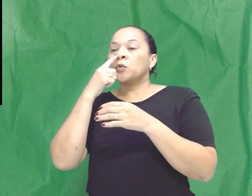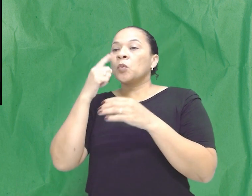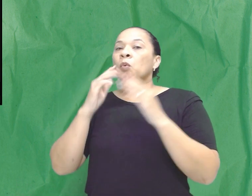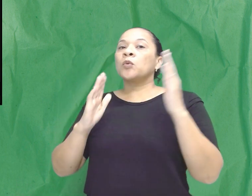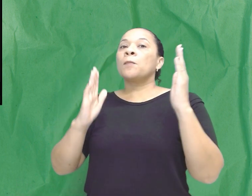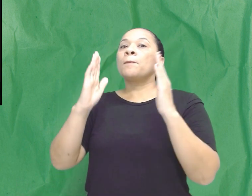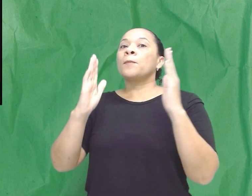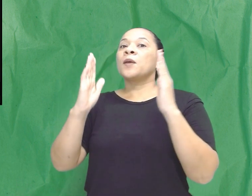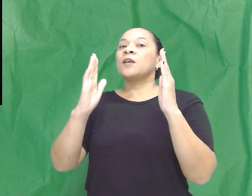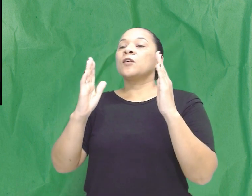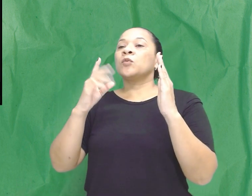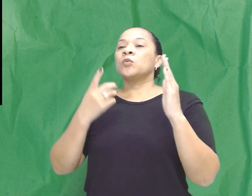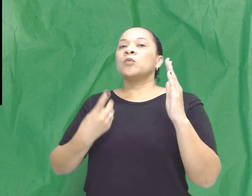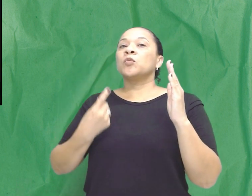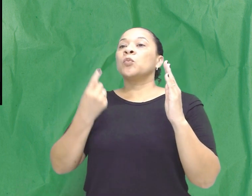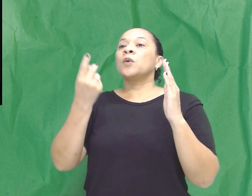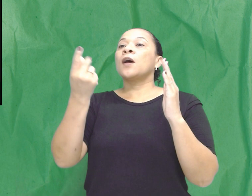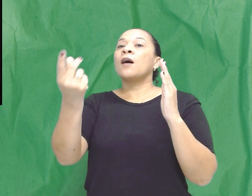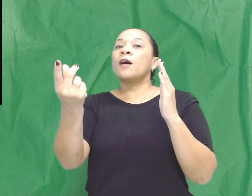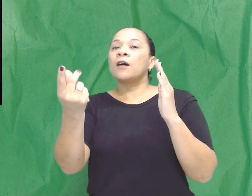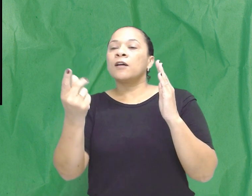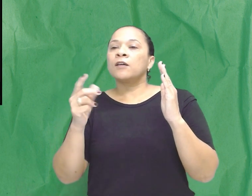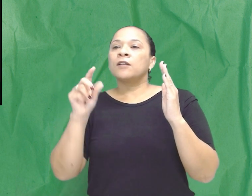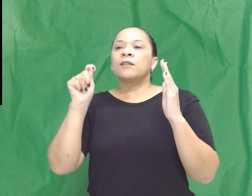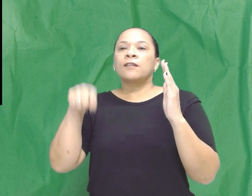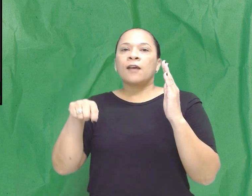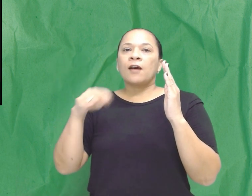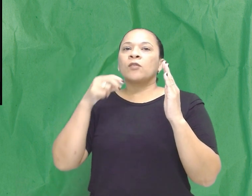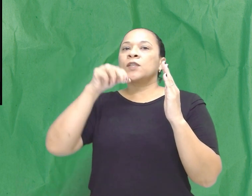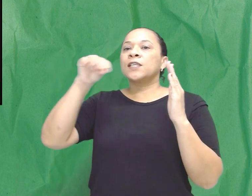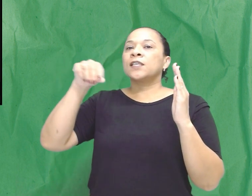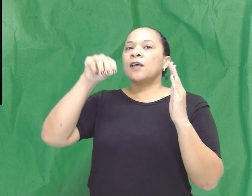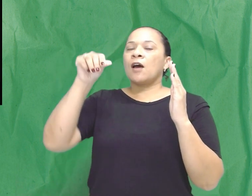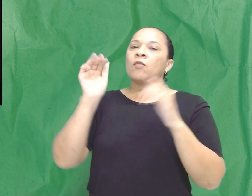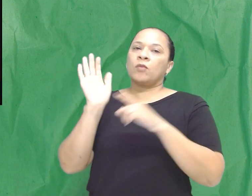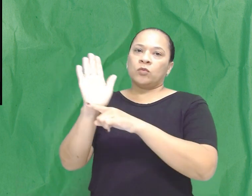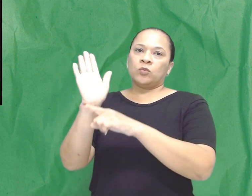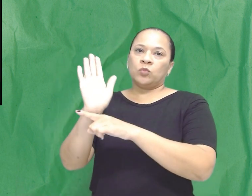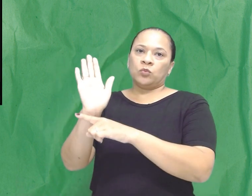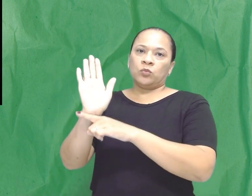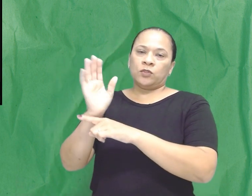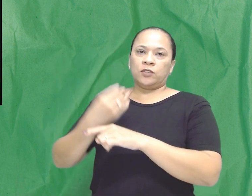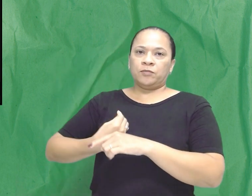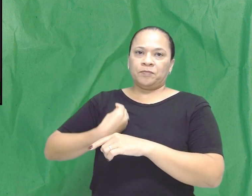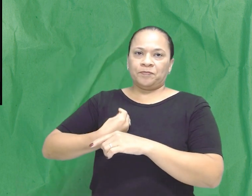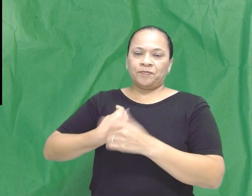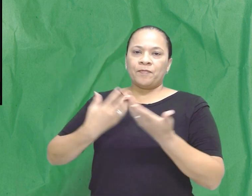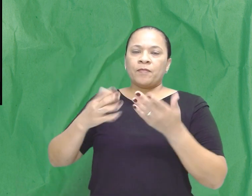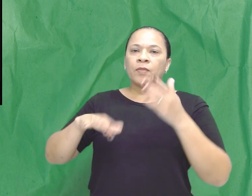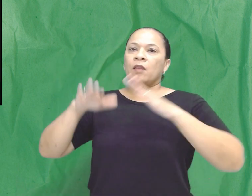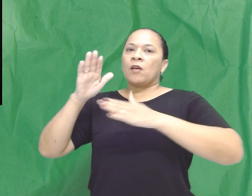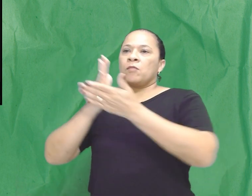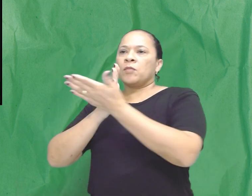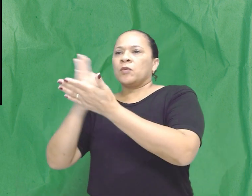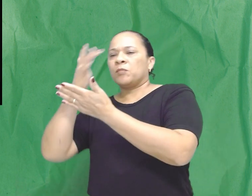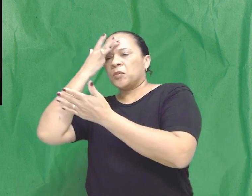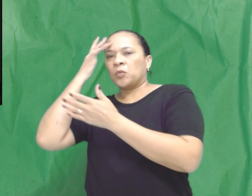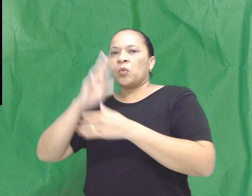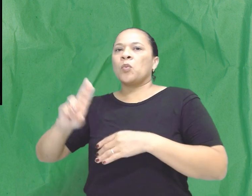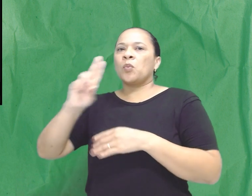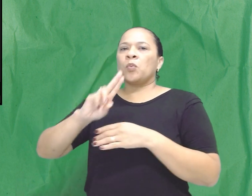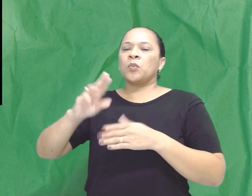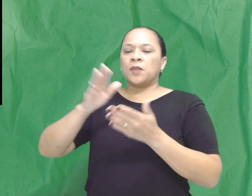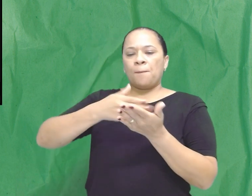de duração desses biscoitos depois de prontos. Tem gente que prefere utilizar a manteiga com sal e